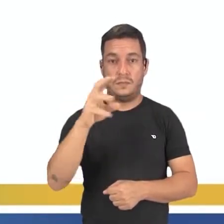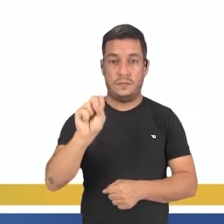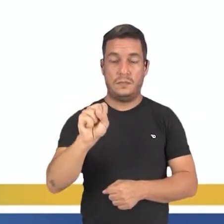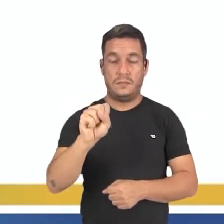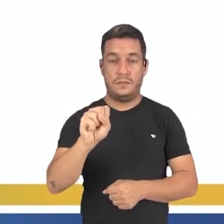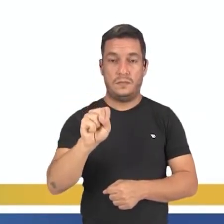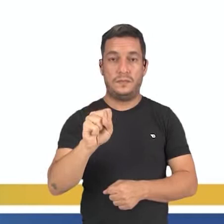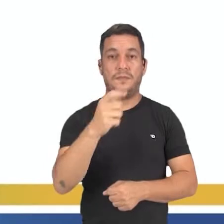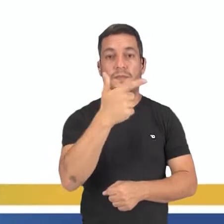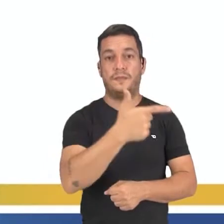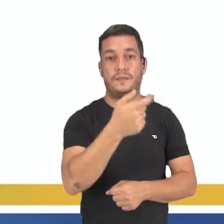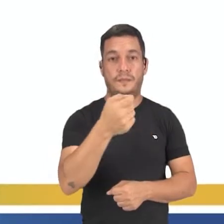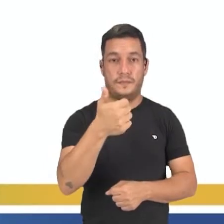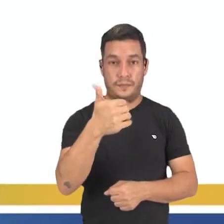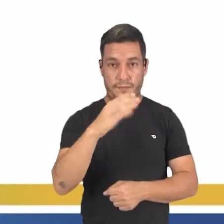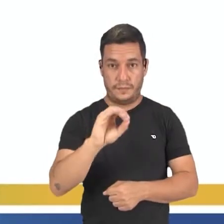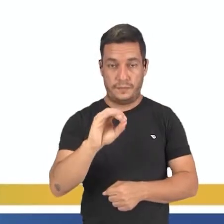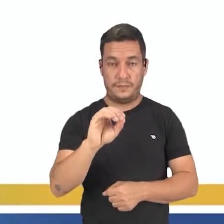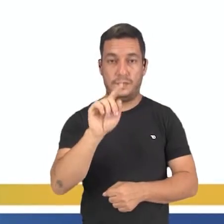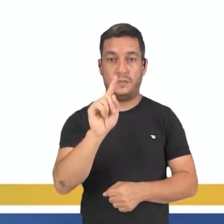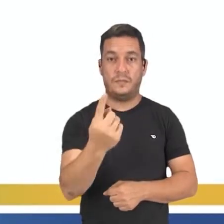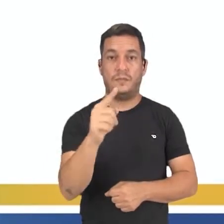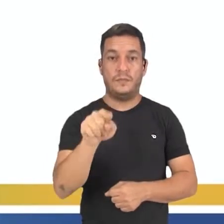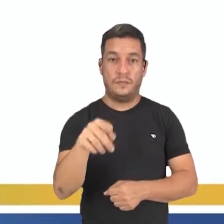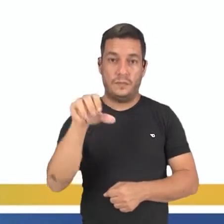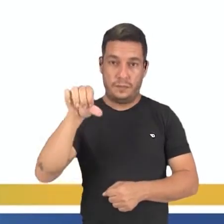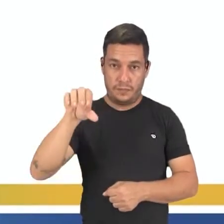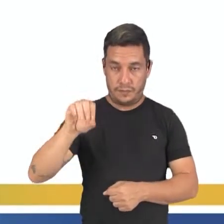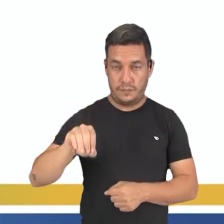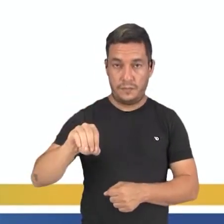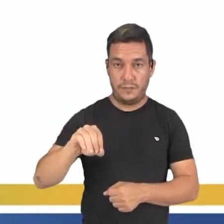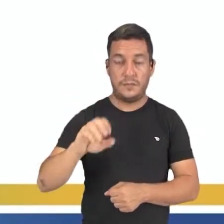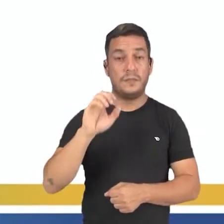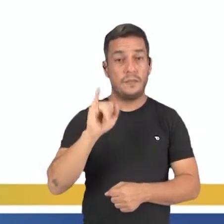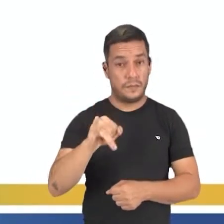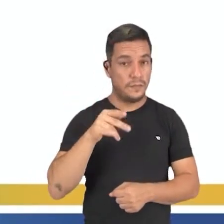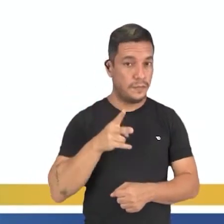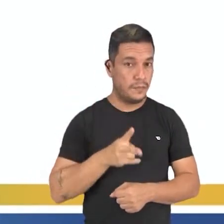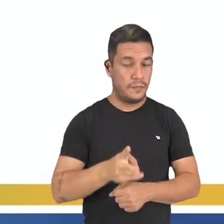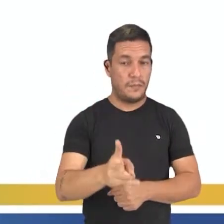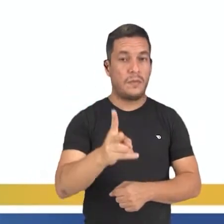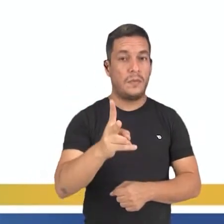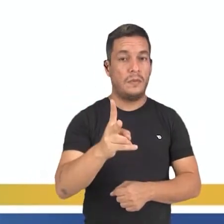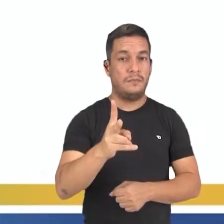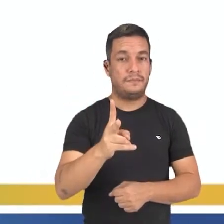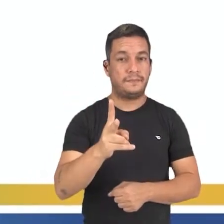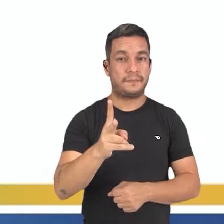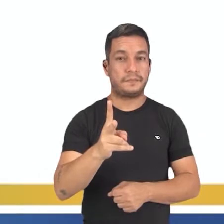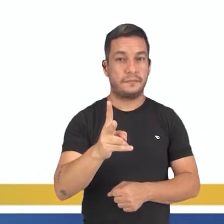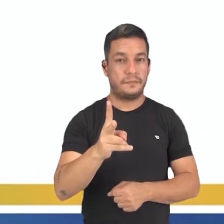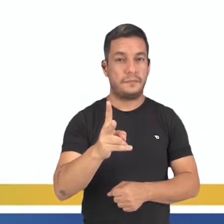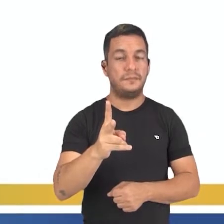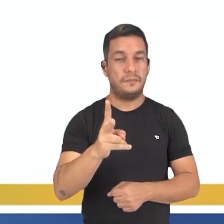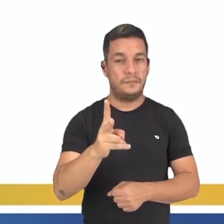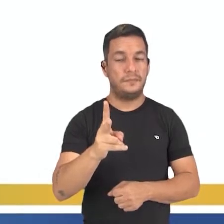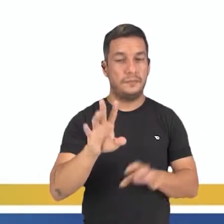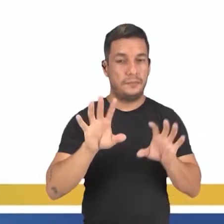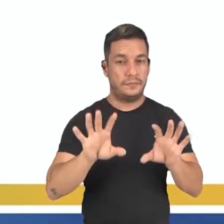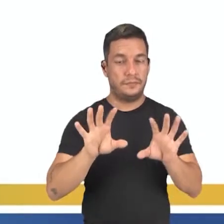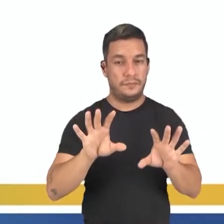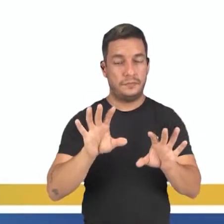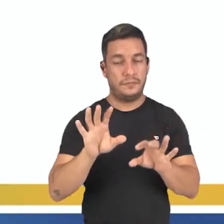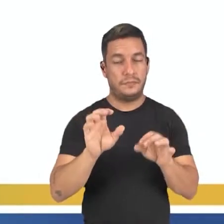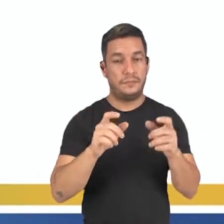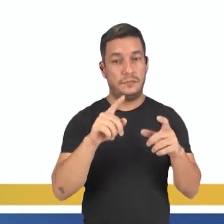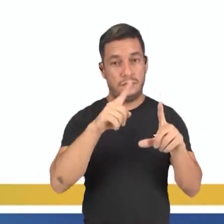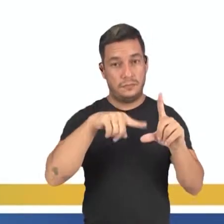2,38 e 2010, 1,90. Se continuar nesse formato aí,